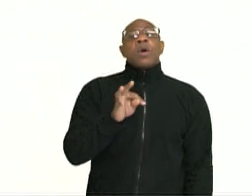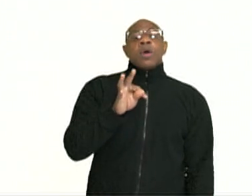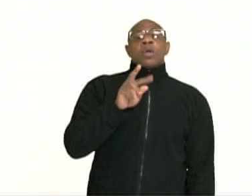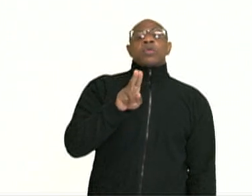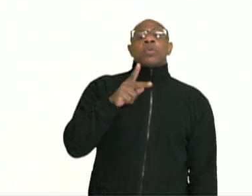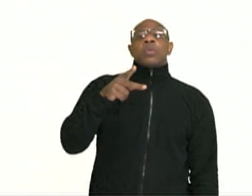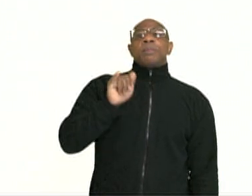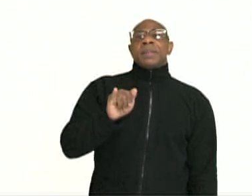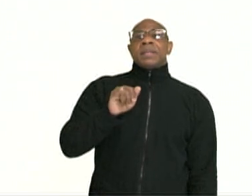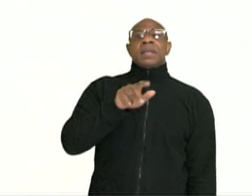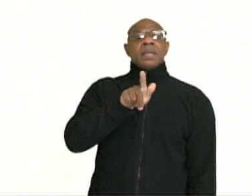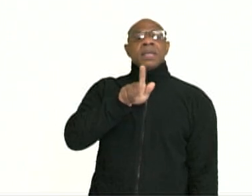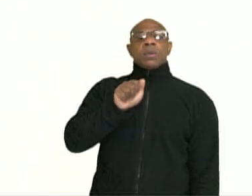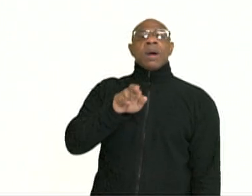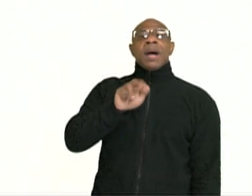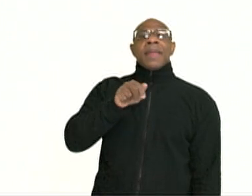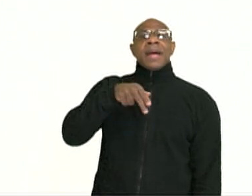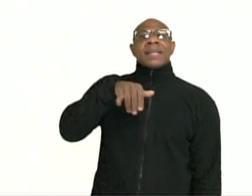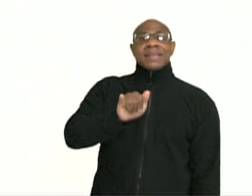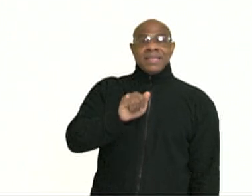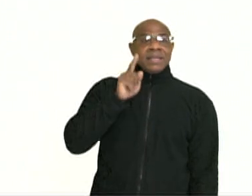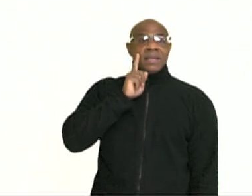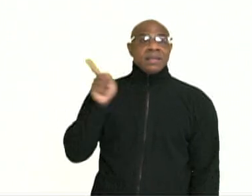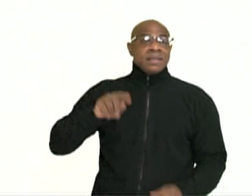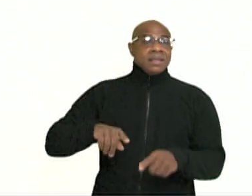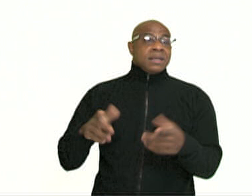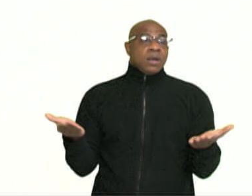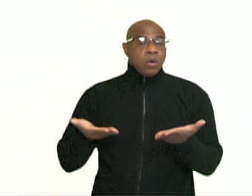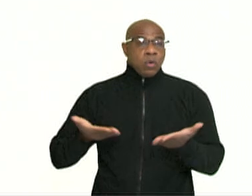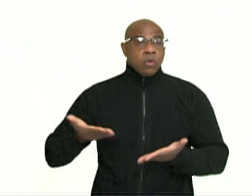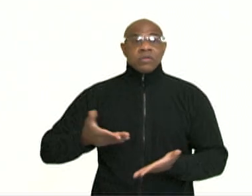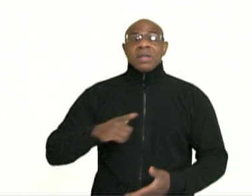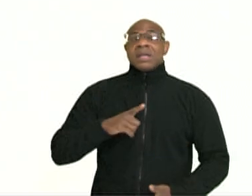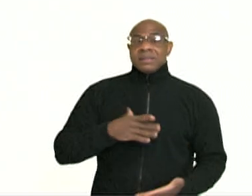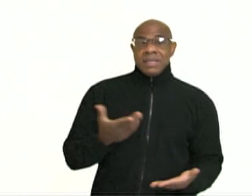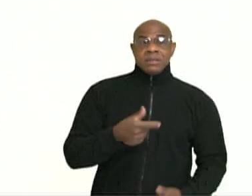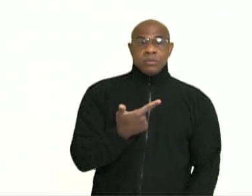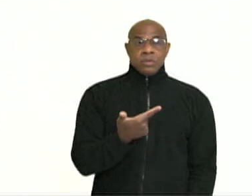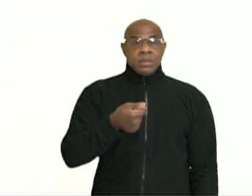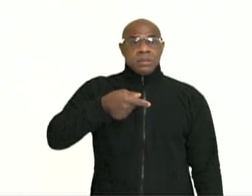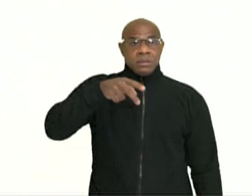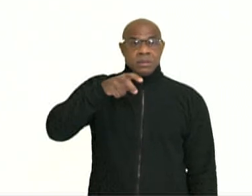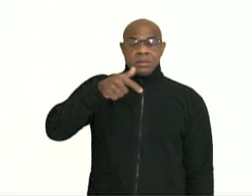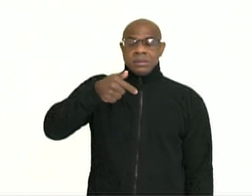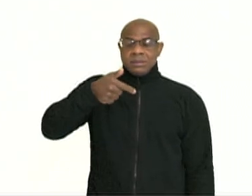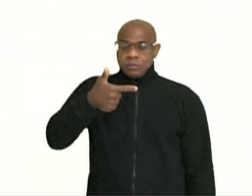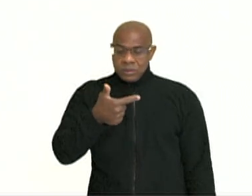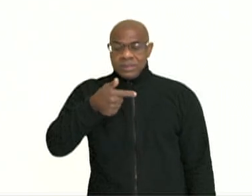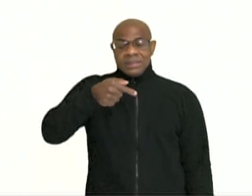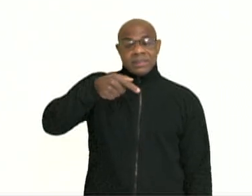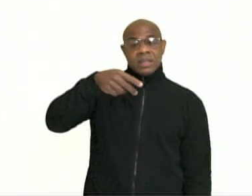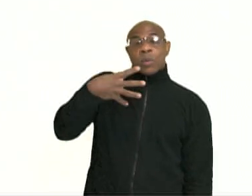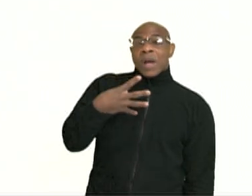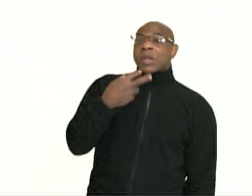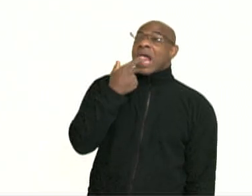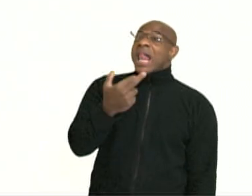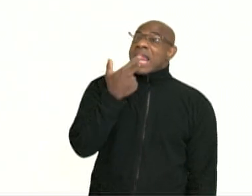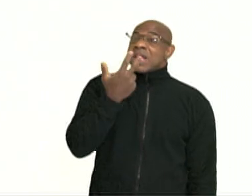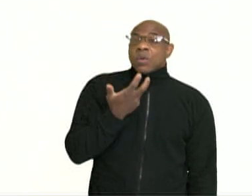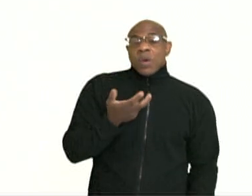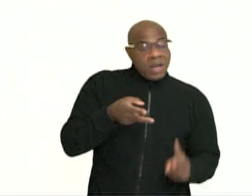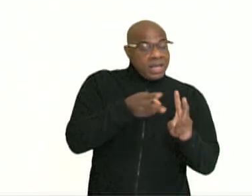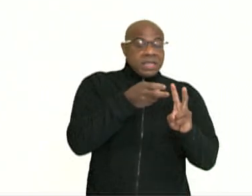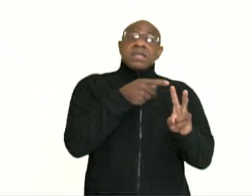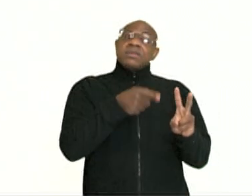1.200 línguas, né? Olha que lindo. Atualmente existe cerca de 274 línguas indígenas, que são faladas apenas